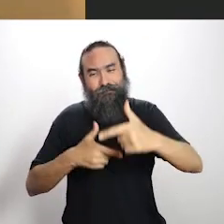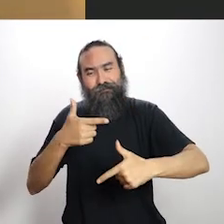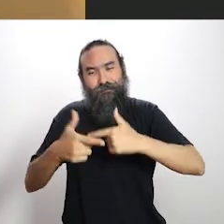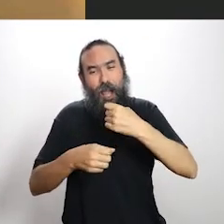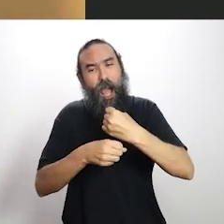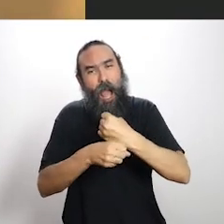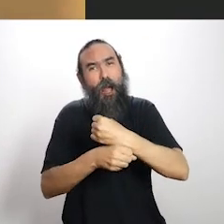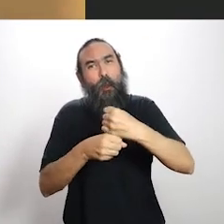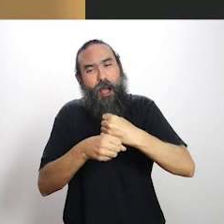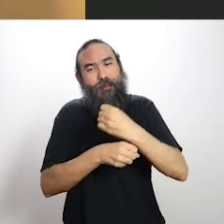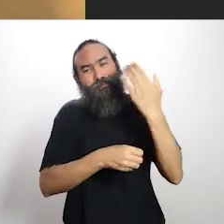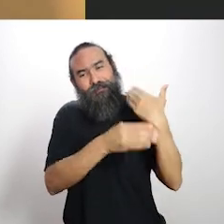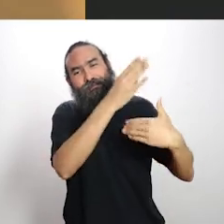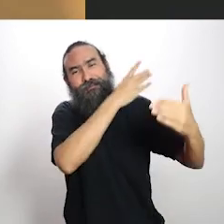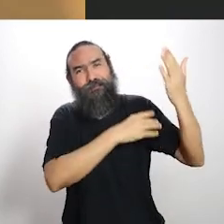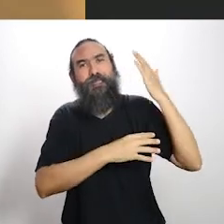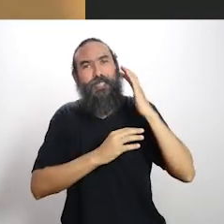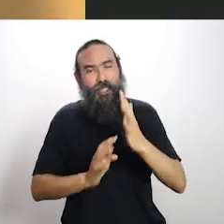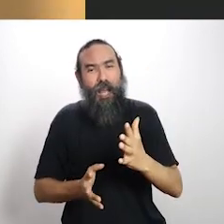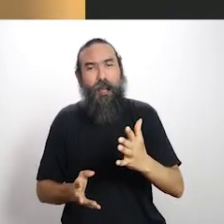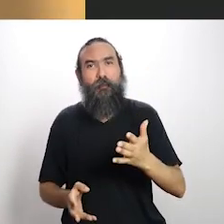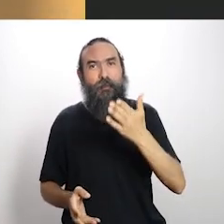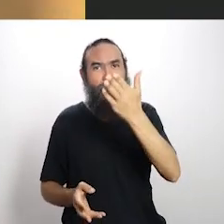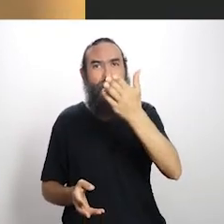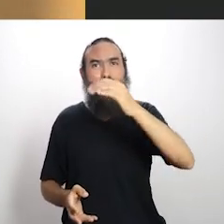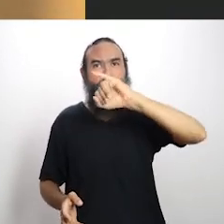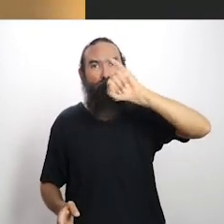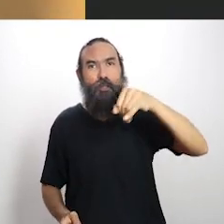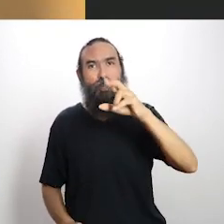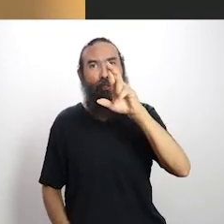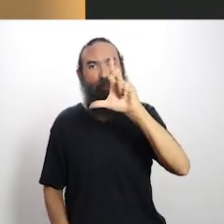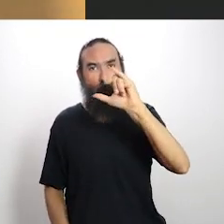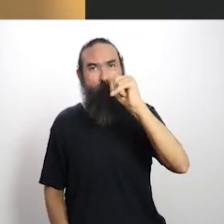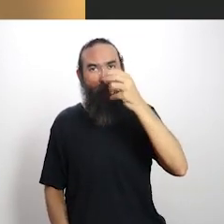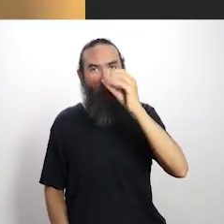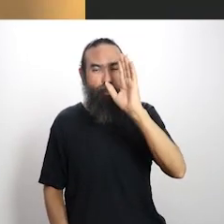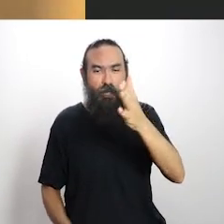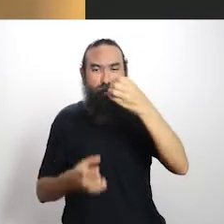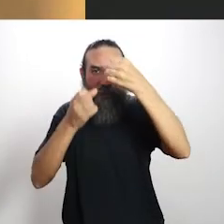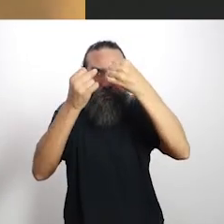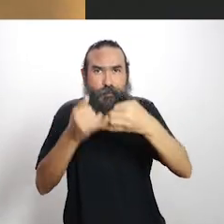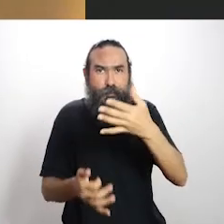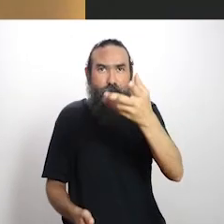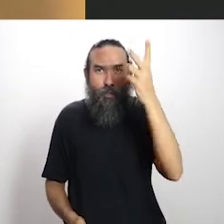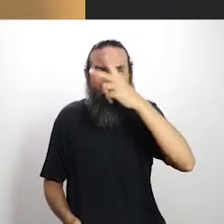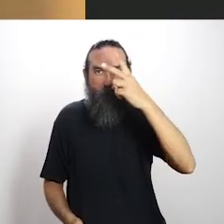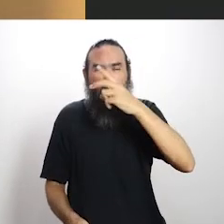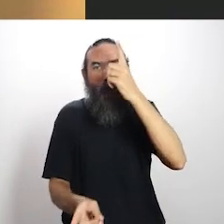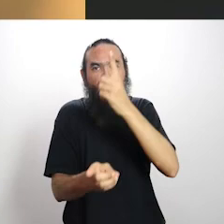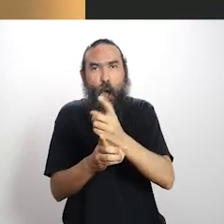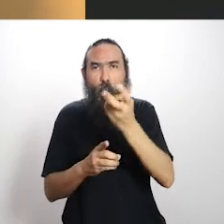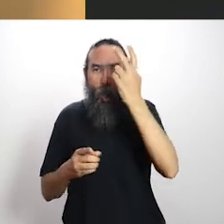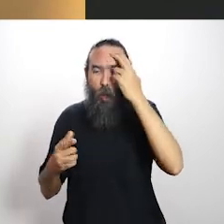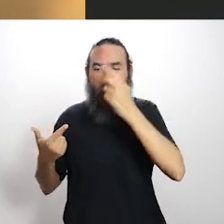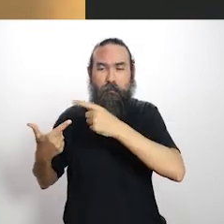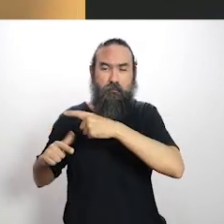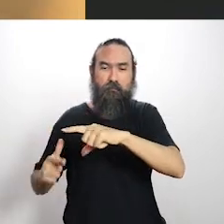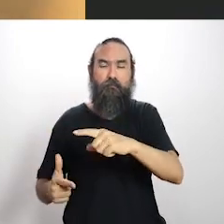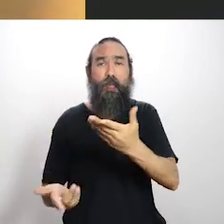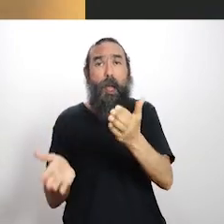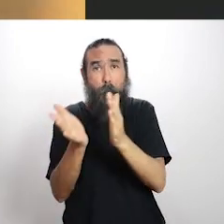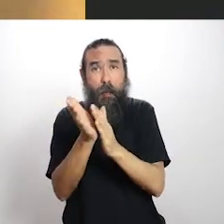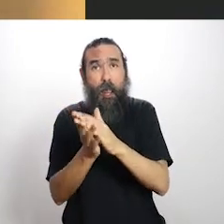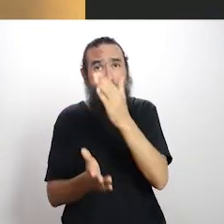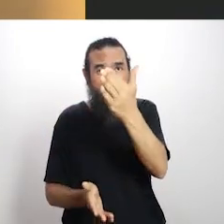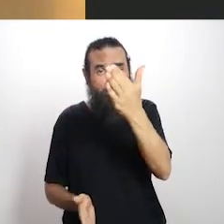vamos fazer que vai ser importante para uma retomada da cultura no Brasil inteiro a nossa força